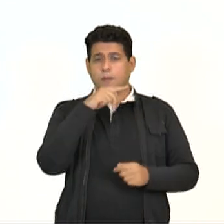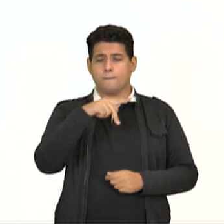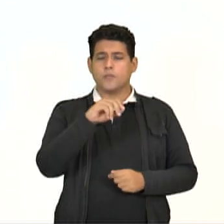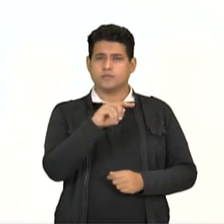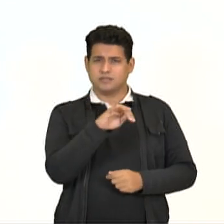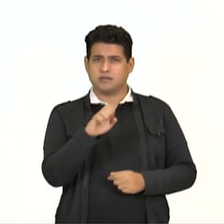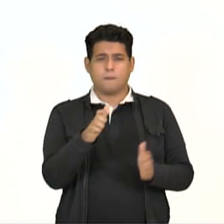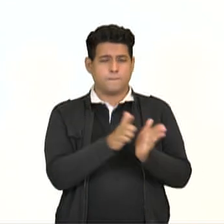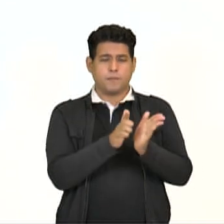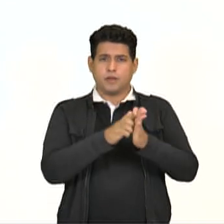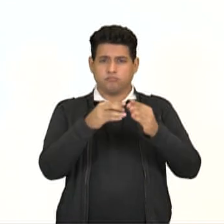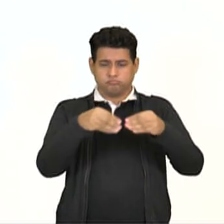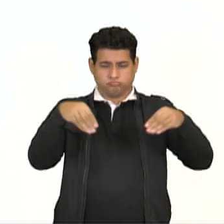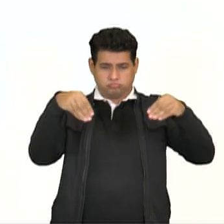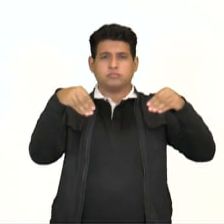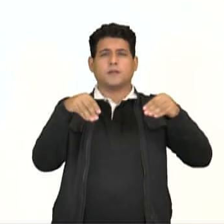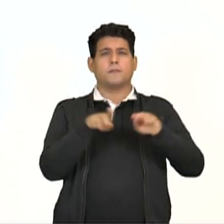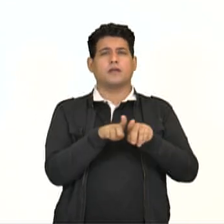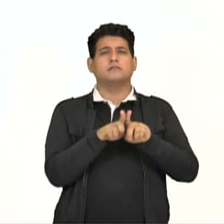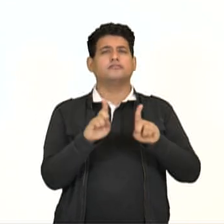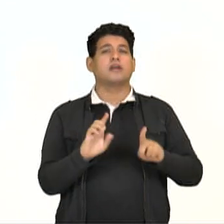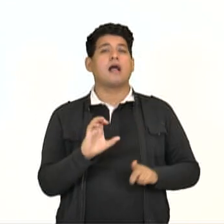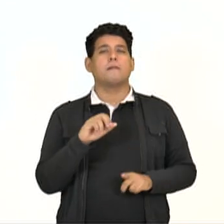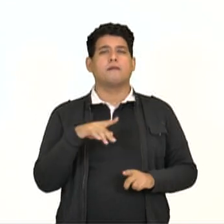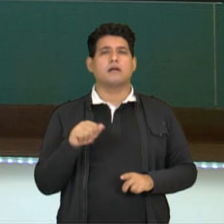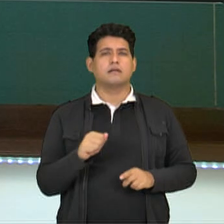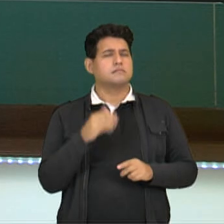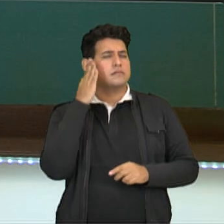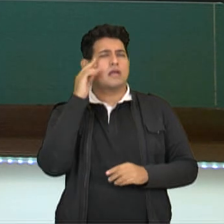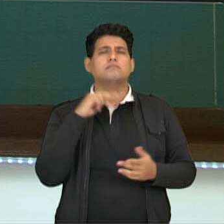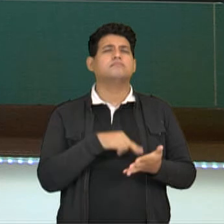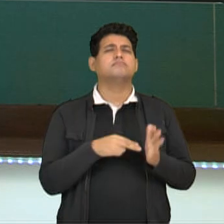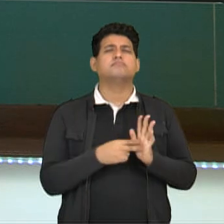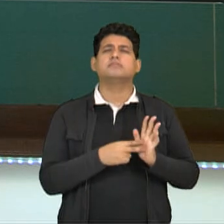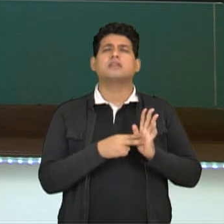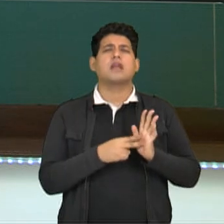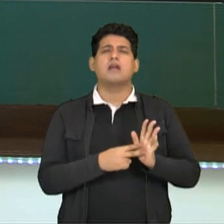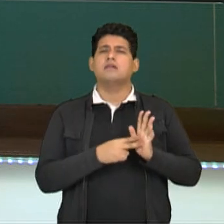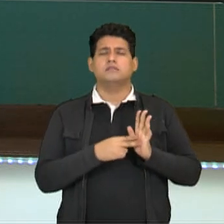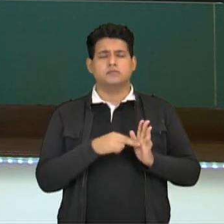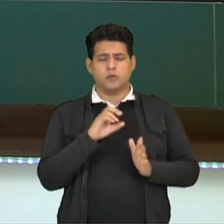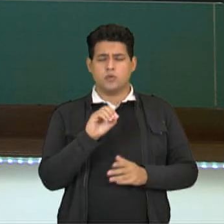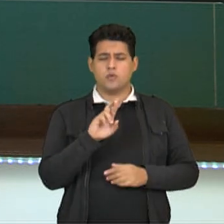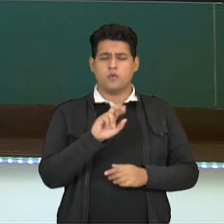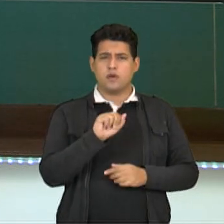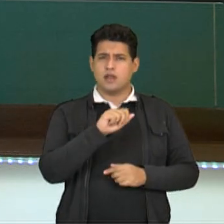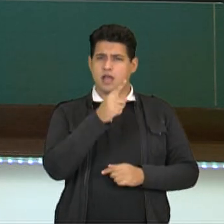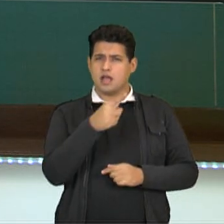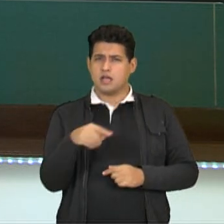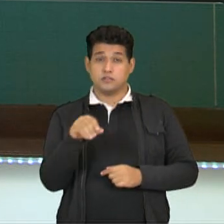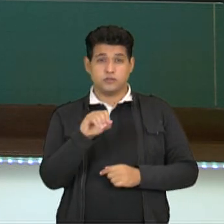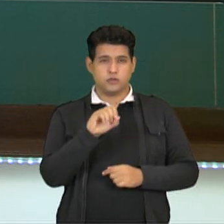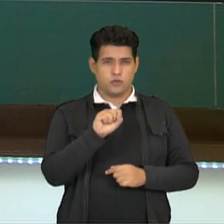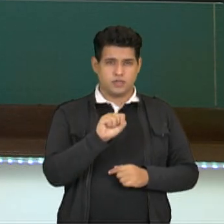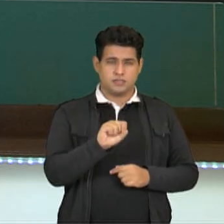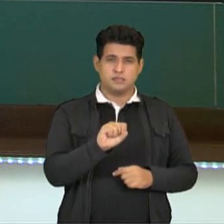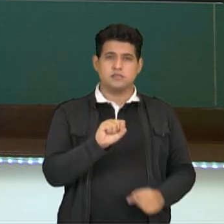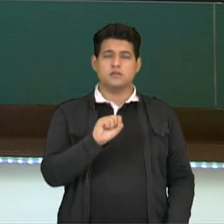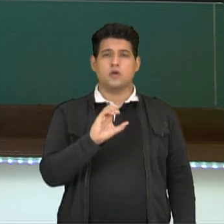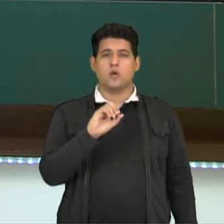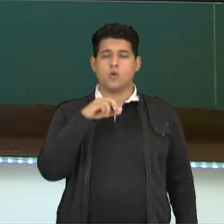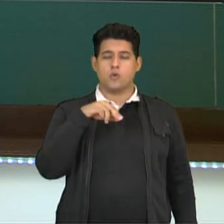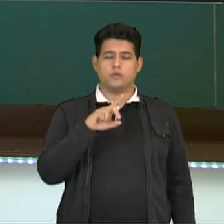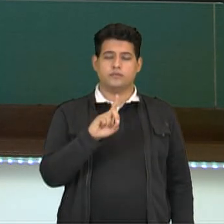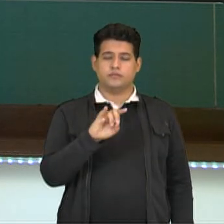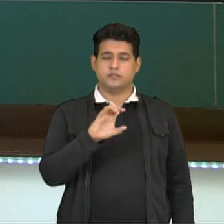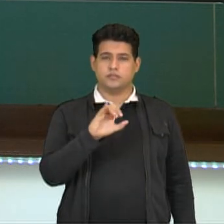de campanha? E sabe dizer o que são as orações condicionais? Você já ouviu falar sobre isso? Bom,